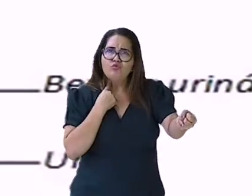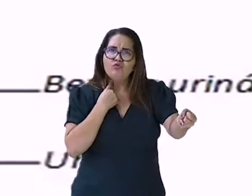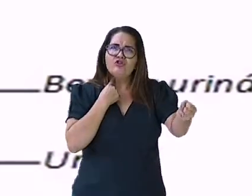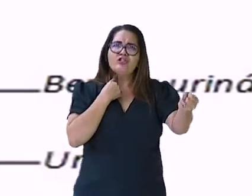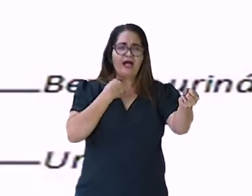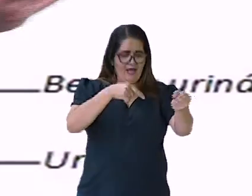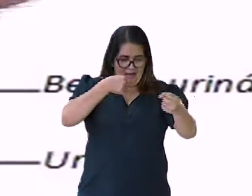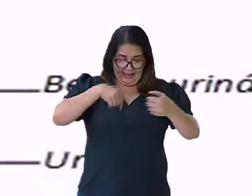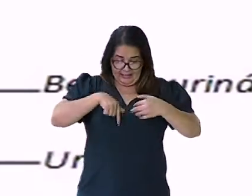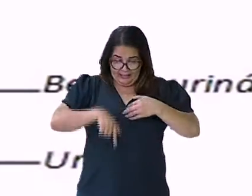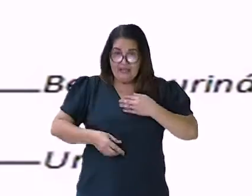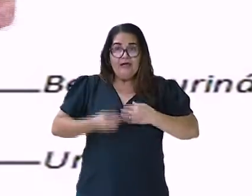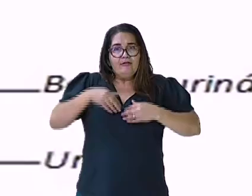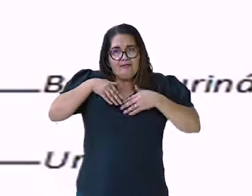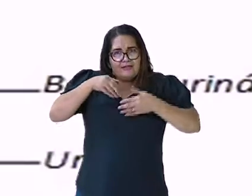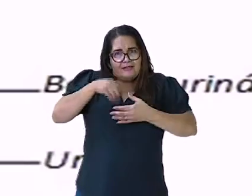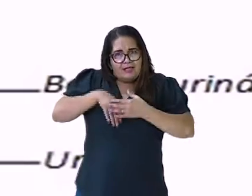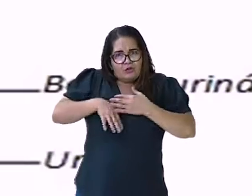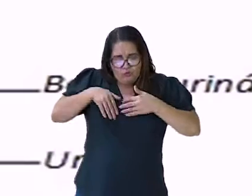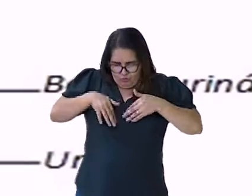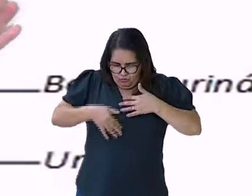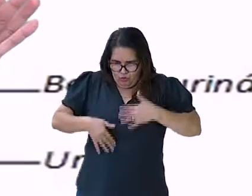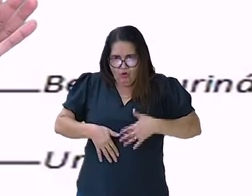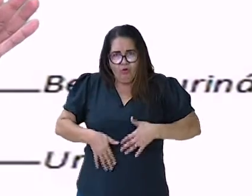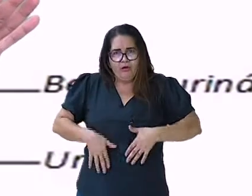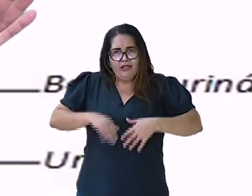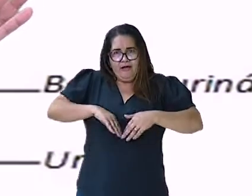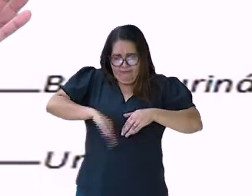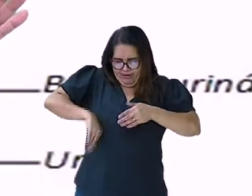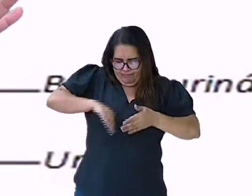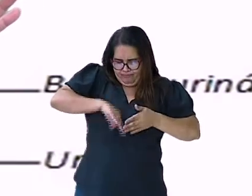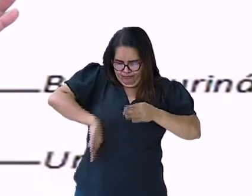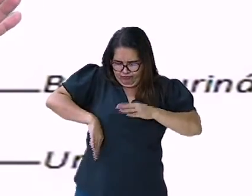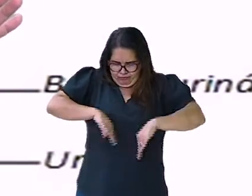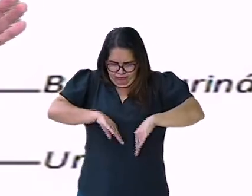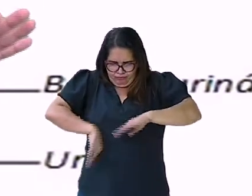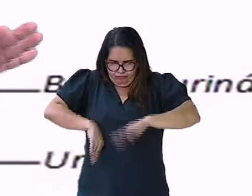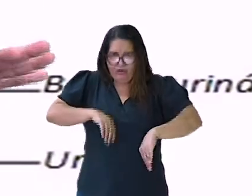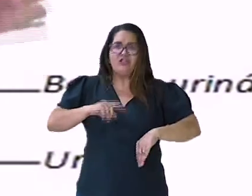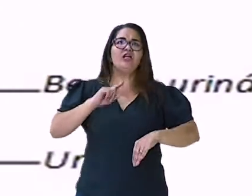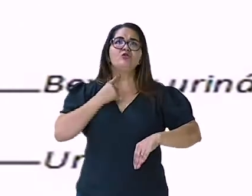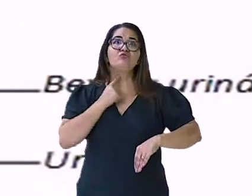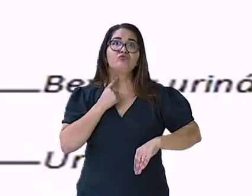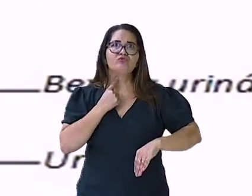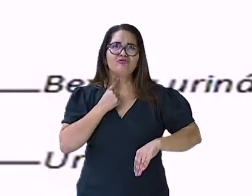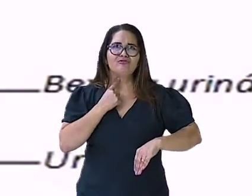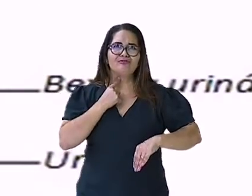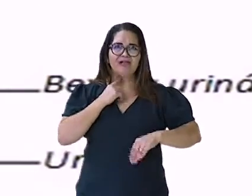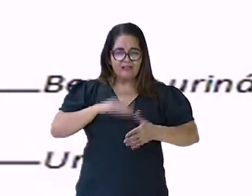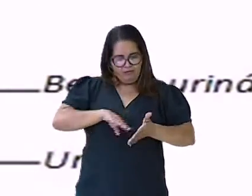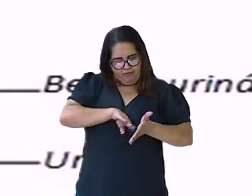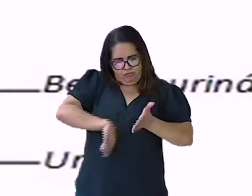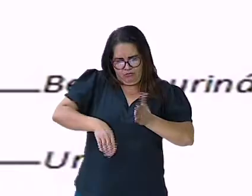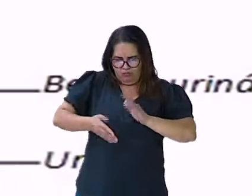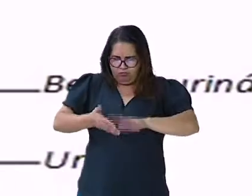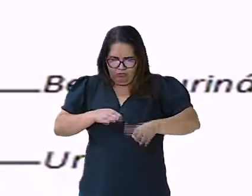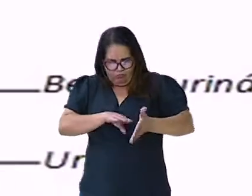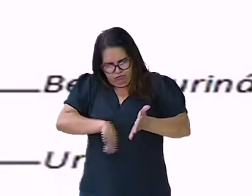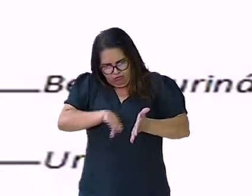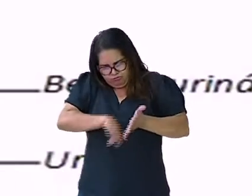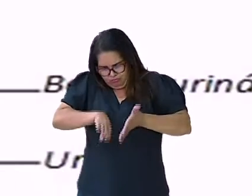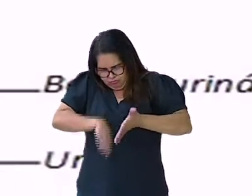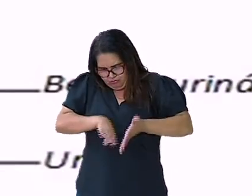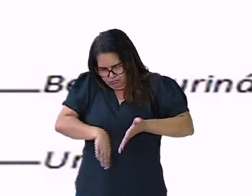as excretas, os restos de substâncias que não vão ser mais utilizados pelo seu corpo, são selecionados para